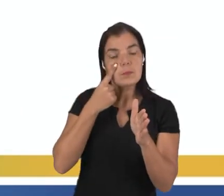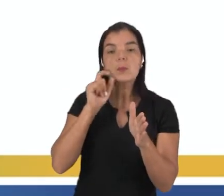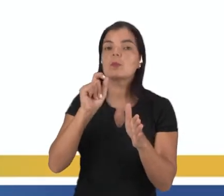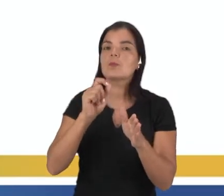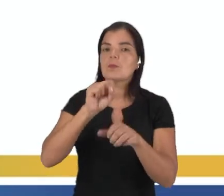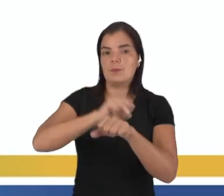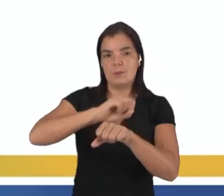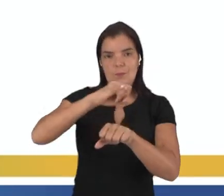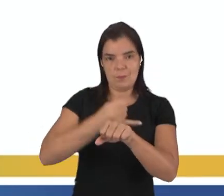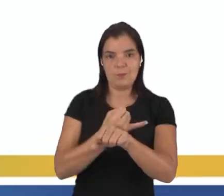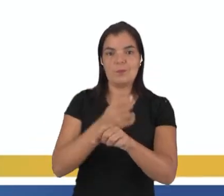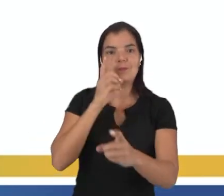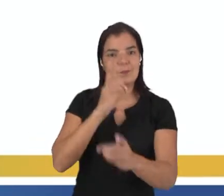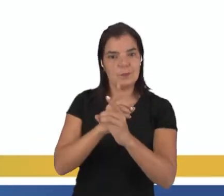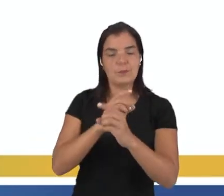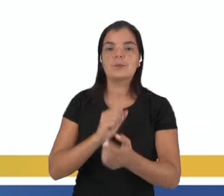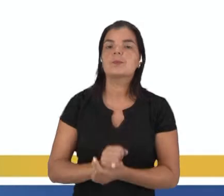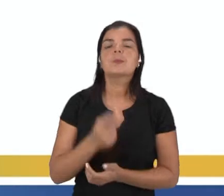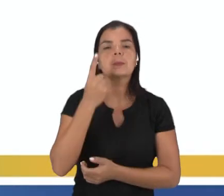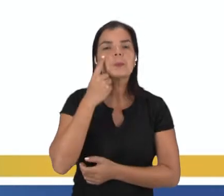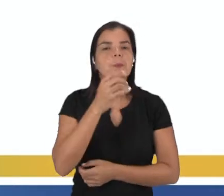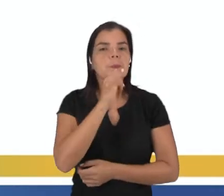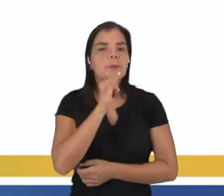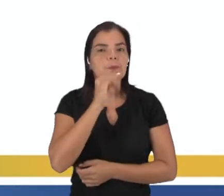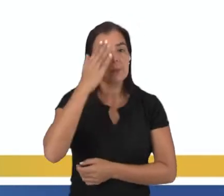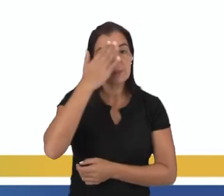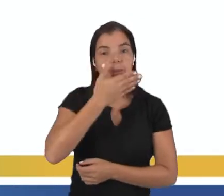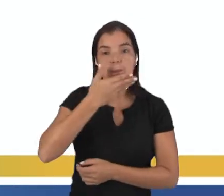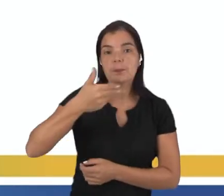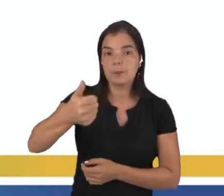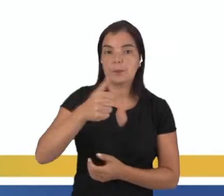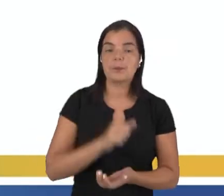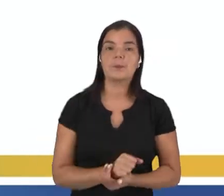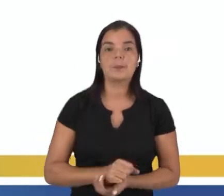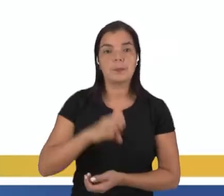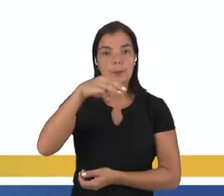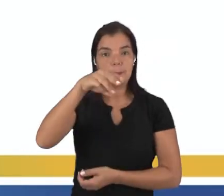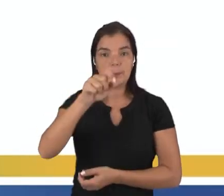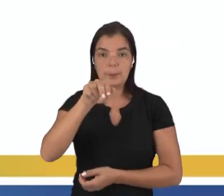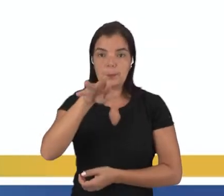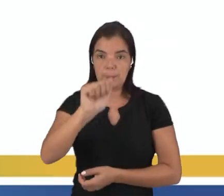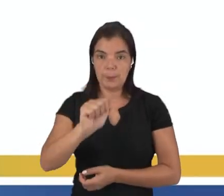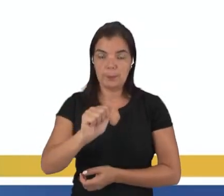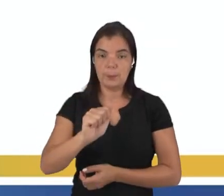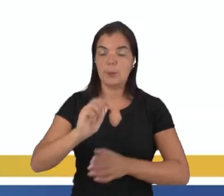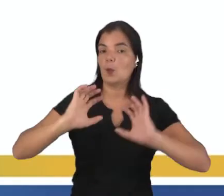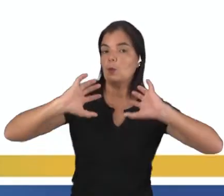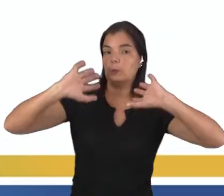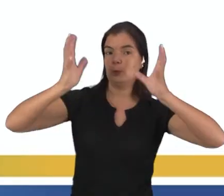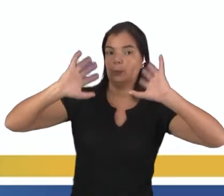sujeito. Confira um exemplo para entender melhor. Maria joga vôlei.